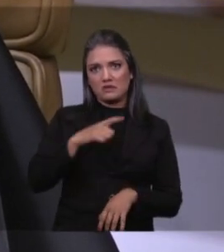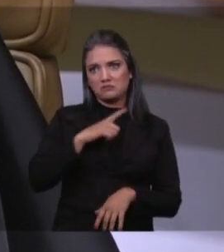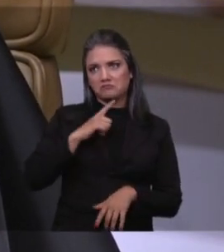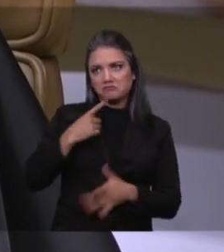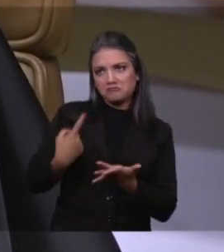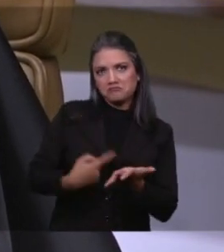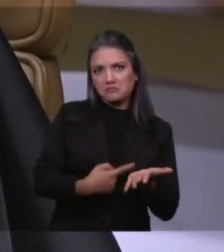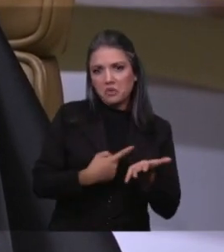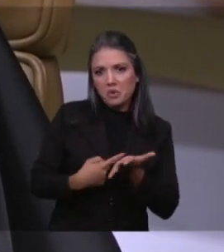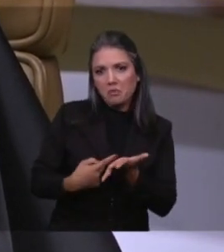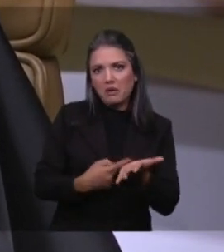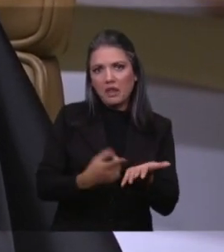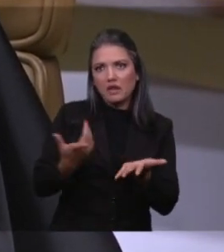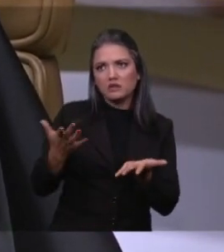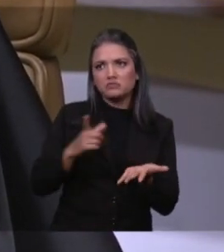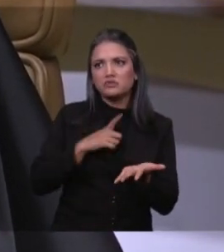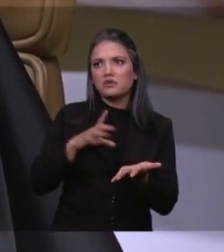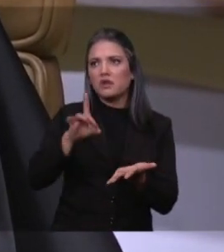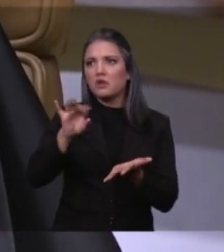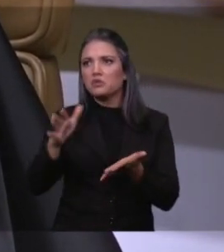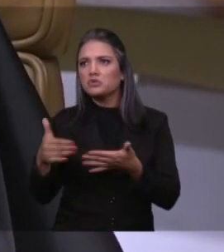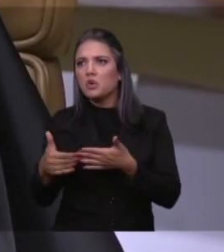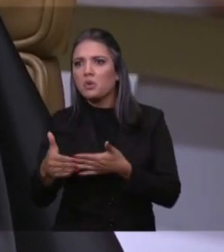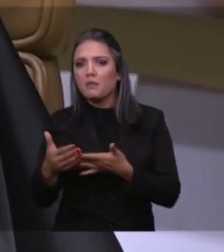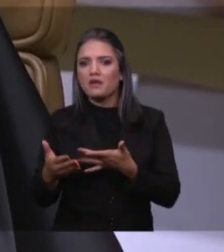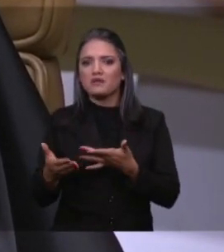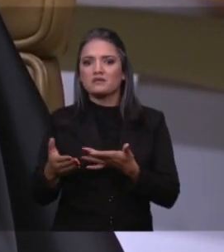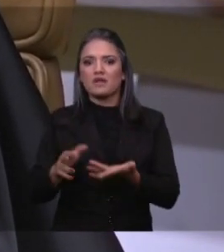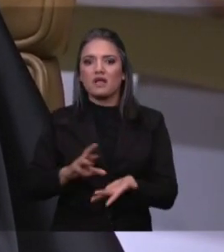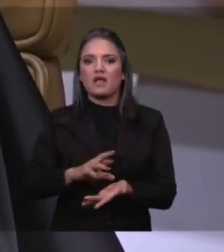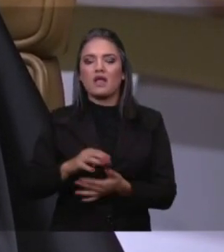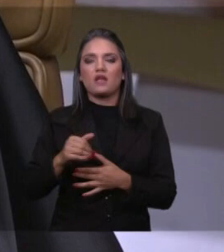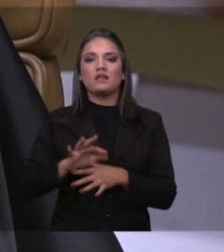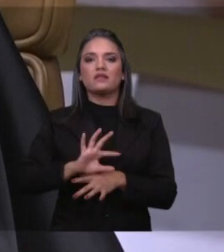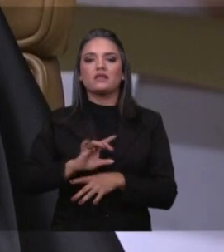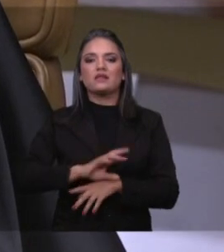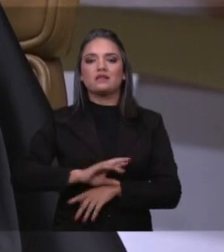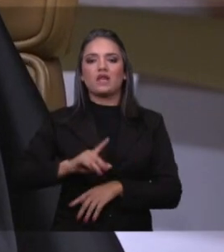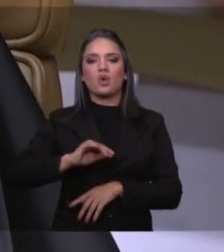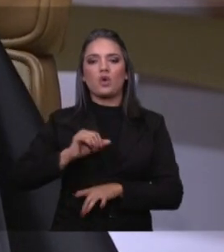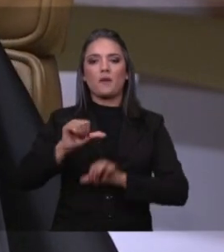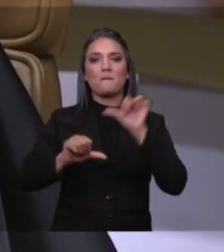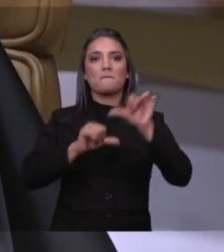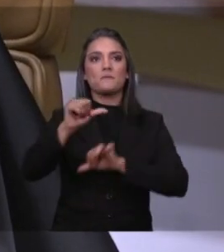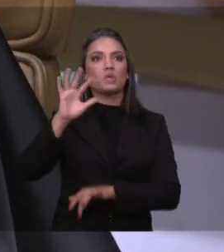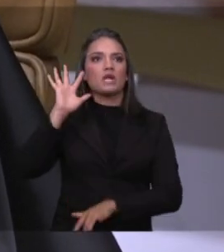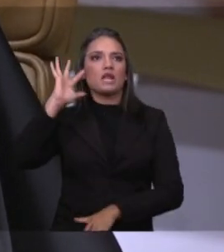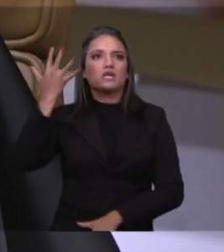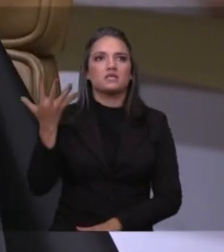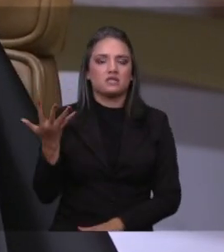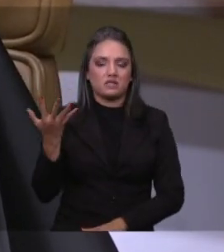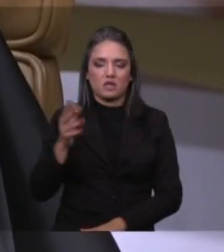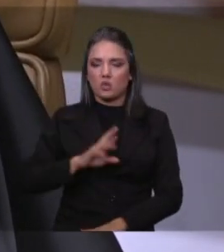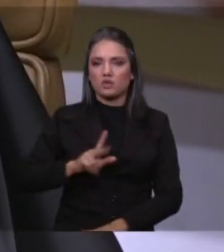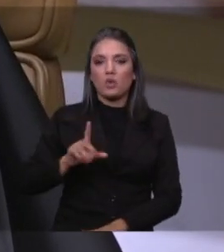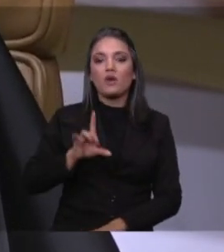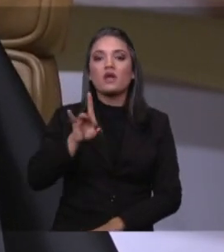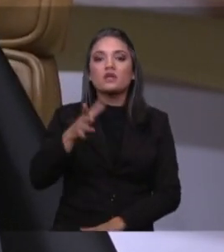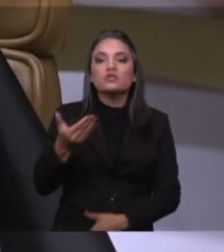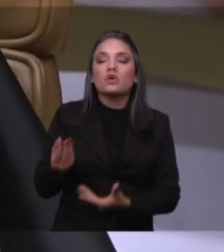aqui trata-se de modulação, nós não vamos represtinar uma decisão que declarou inconstitucional uma lei ou algo